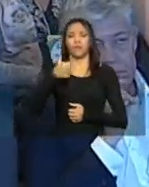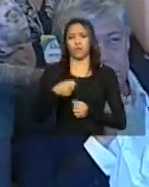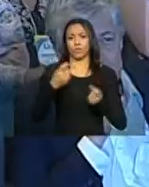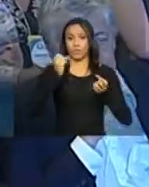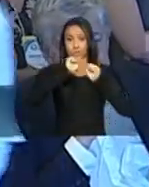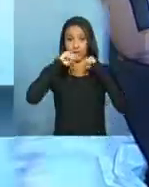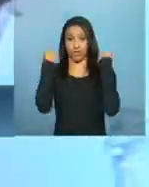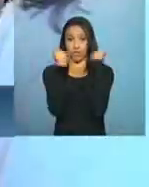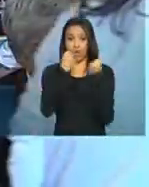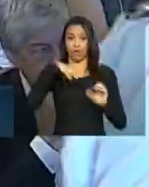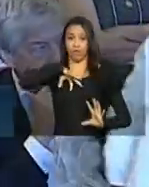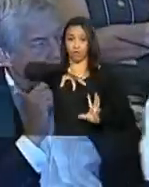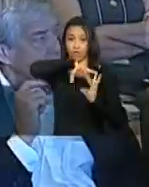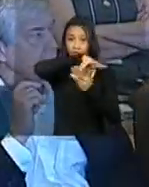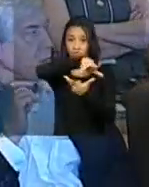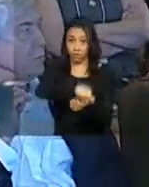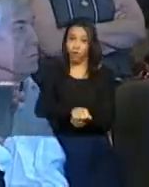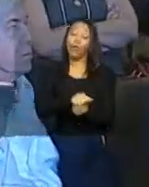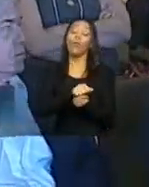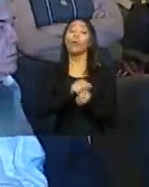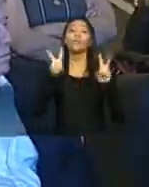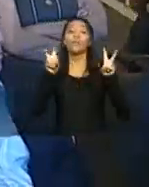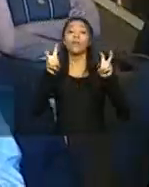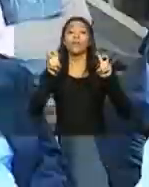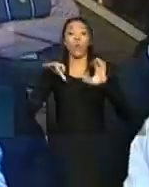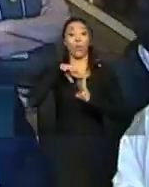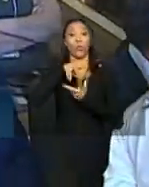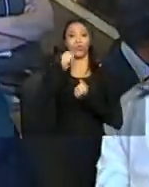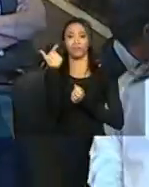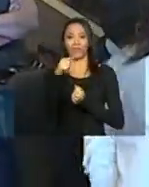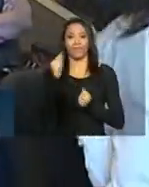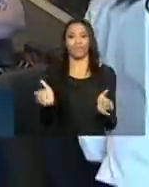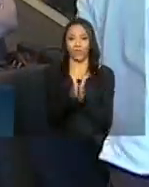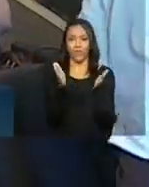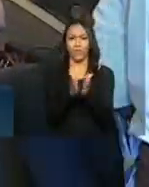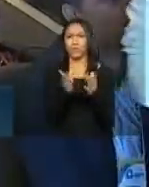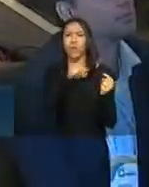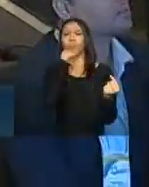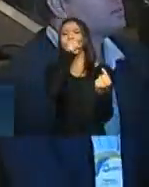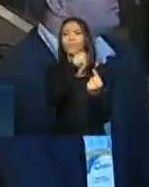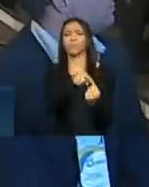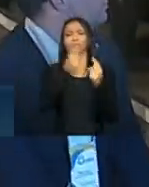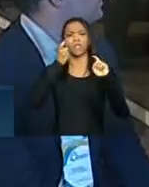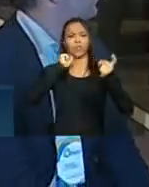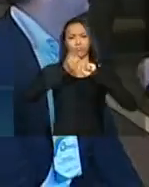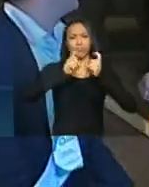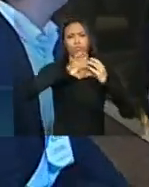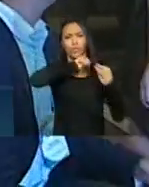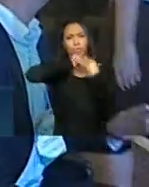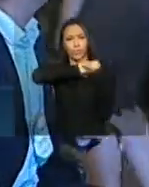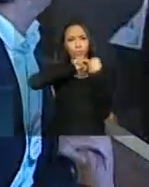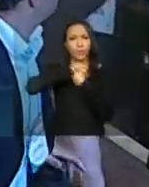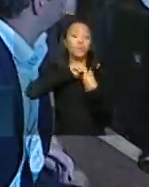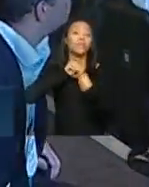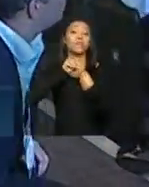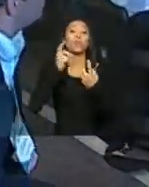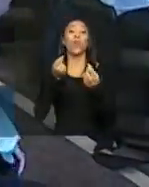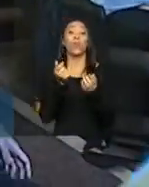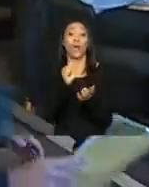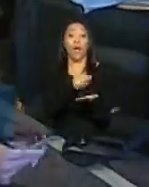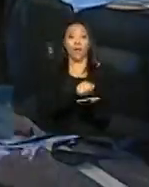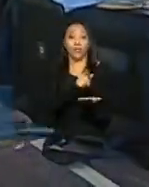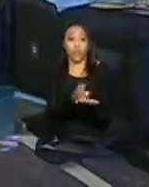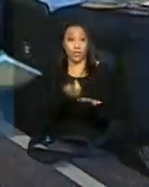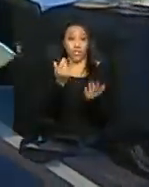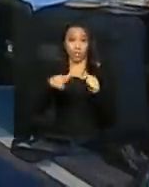Um Mundo Sem Pobreza, cujo objetivo é incentivar e debater o debate sobre a agenda de superação da miséria